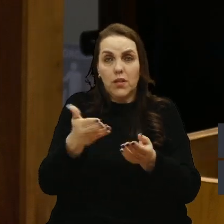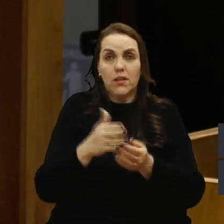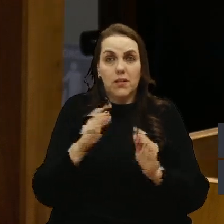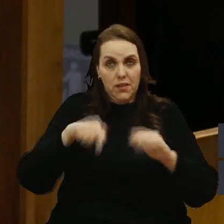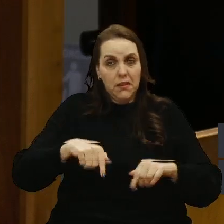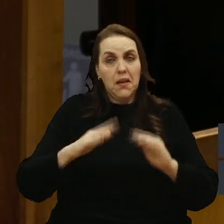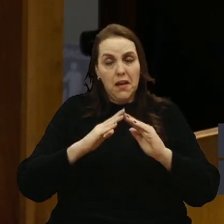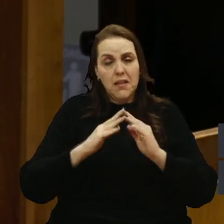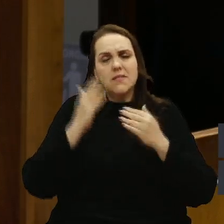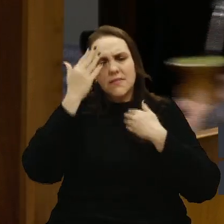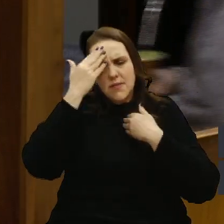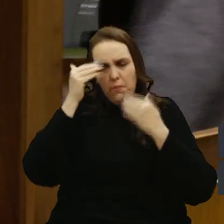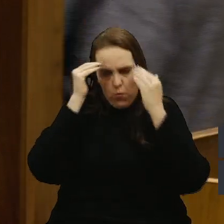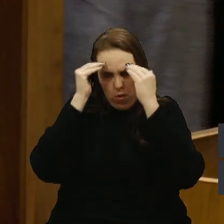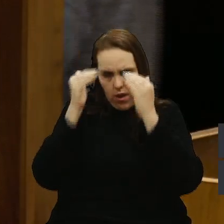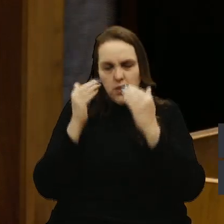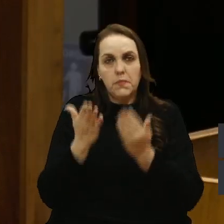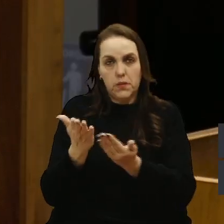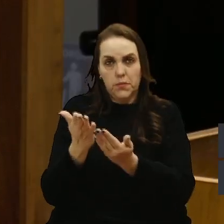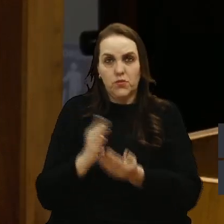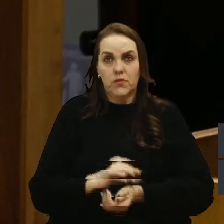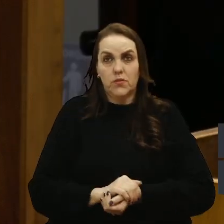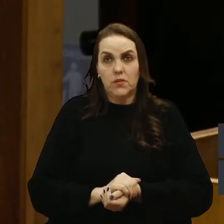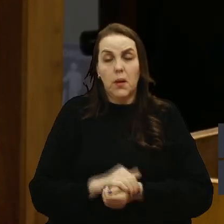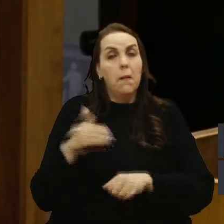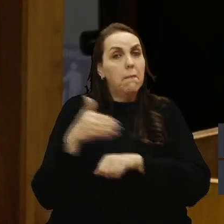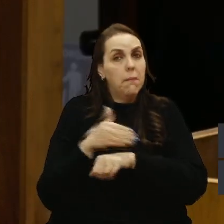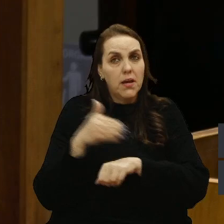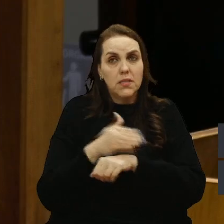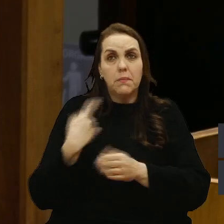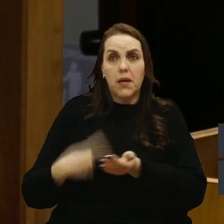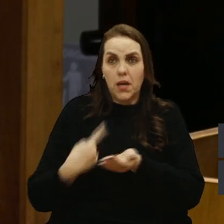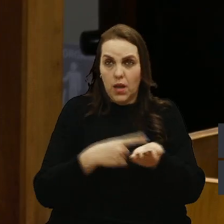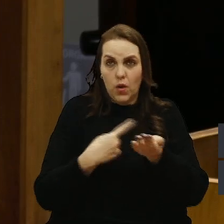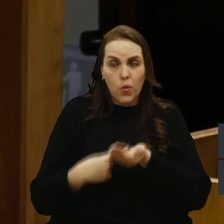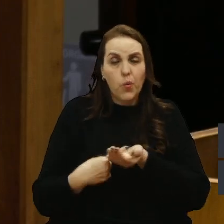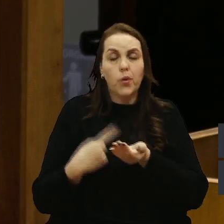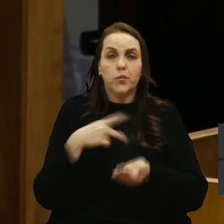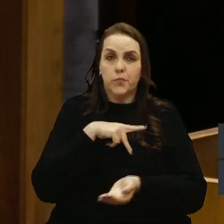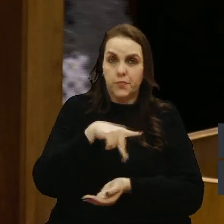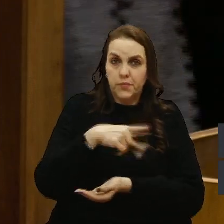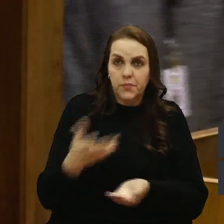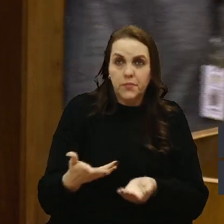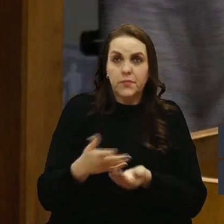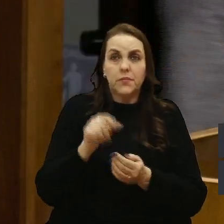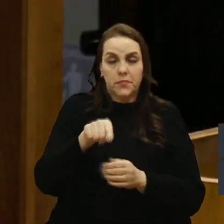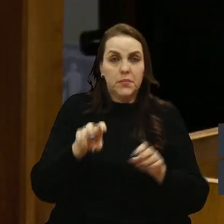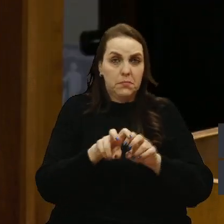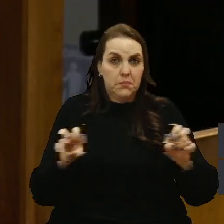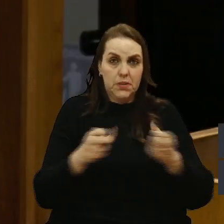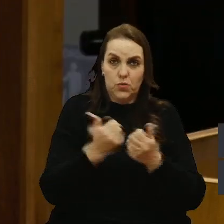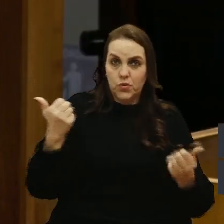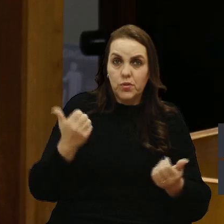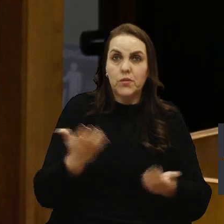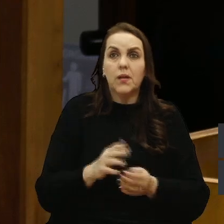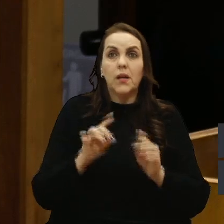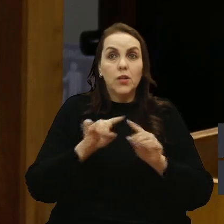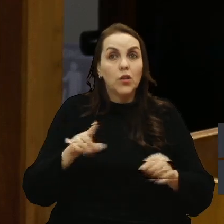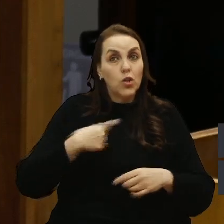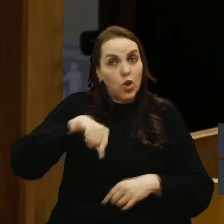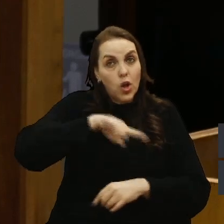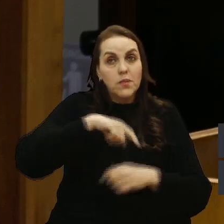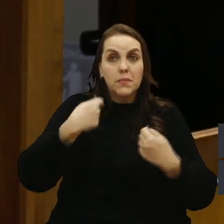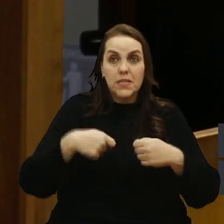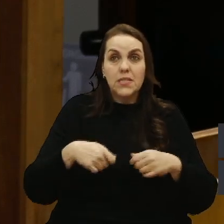sabe o respeito que eu tenho pelo senhor. Participei do acordo que ele elegeu presidente, que elegeu essa mesa diretora. Nós precisamos